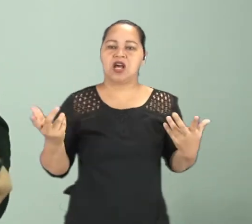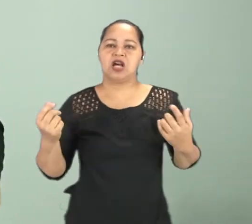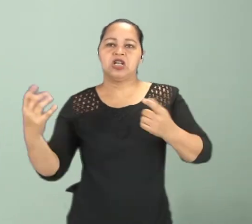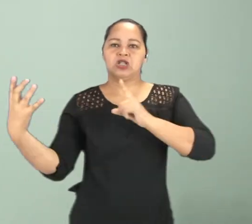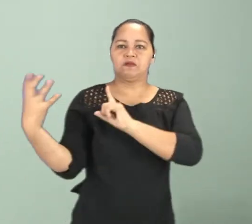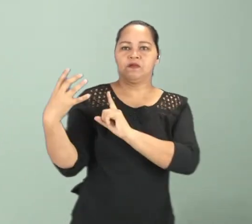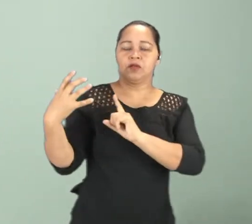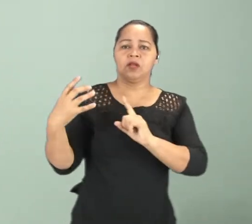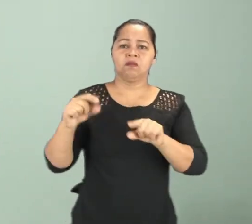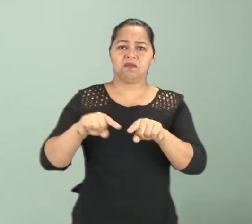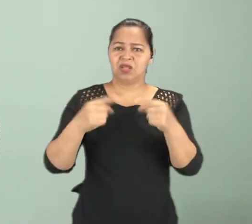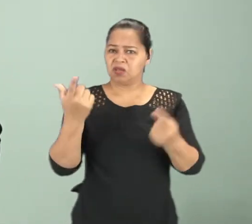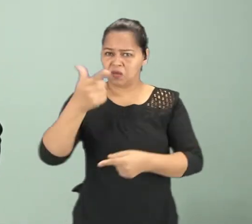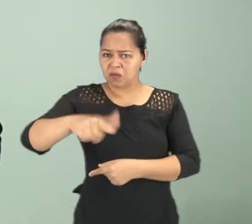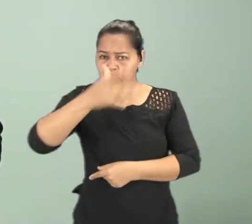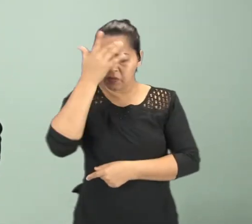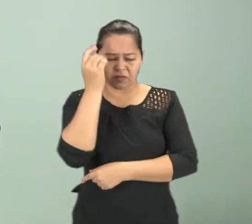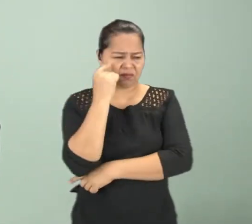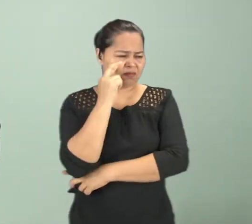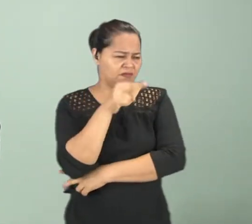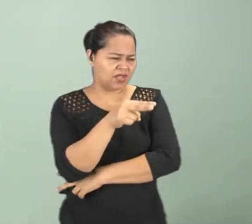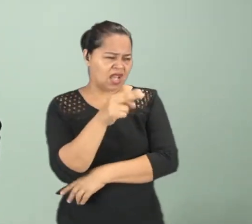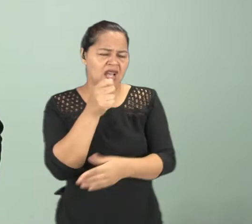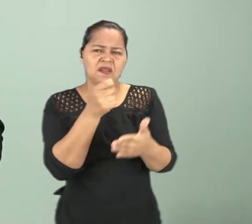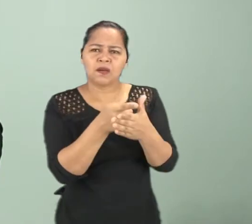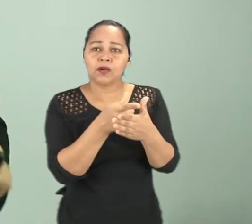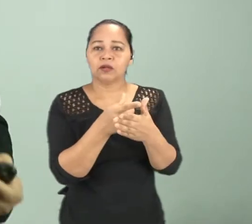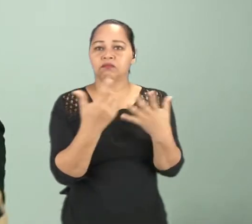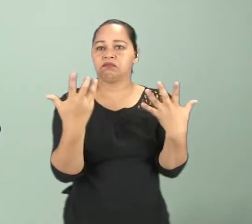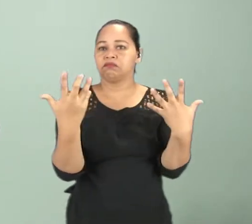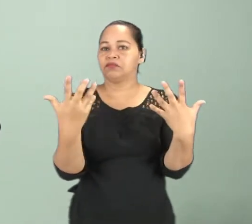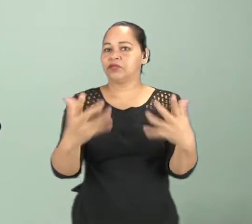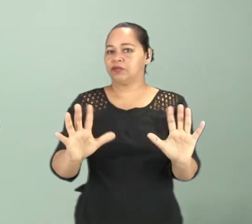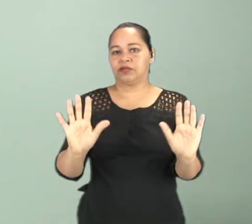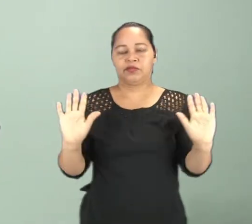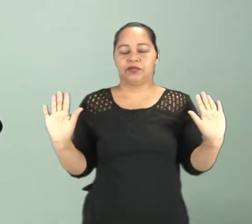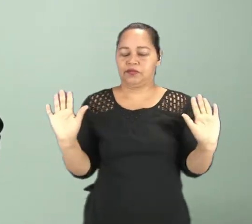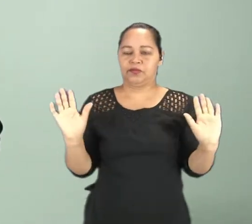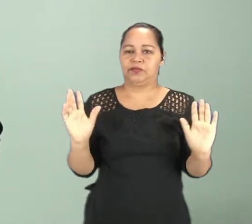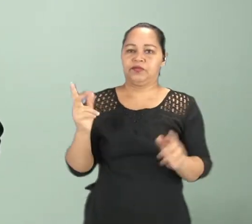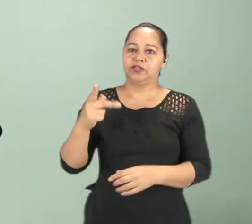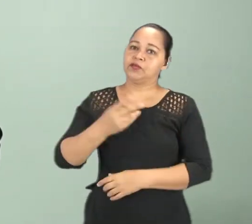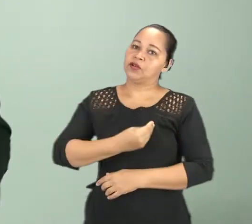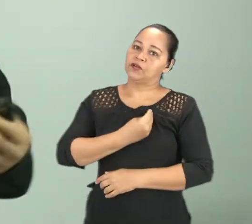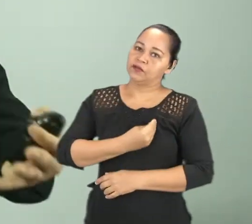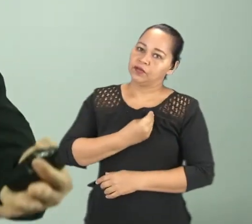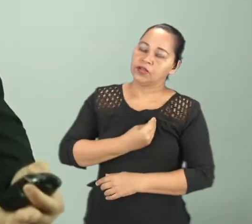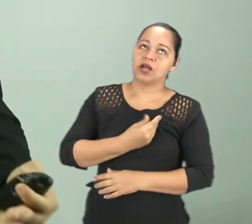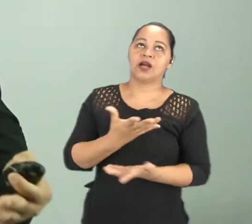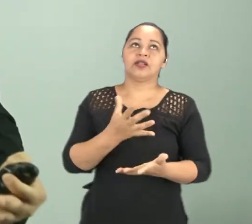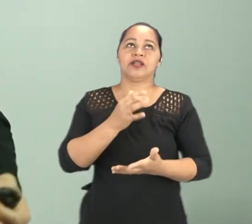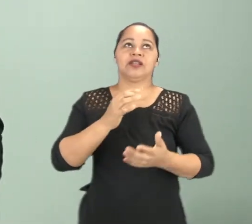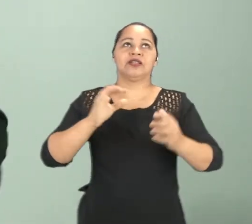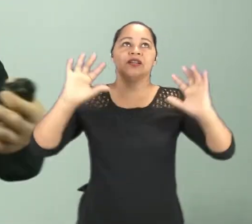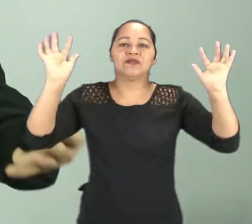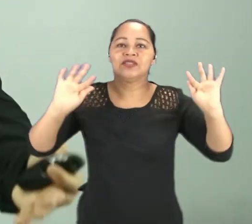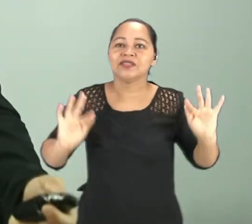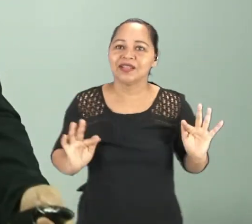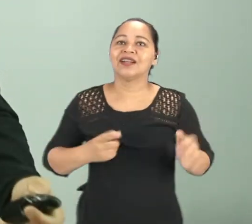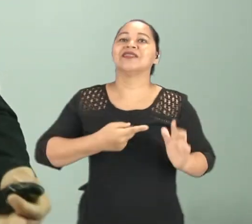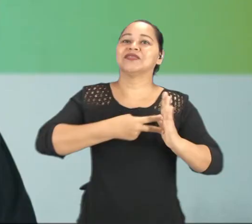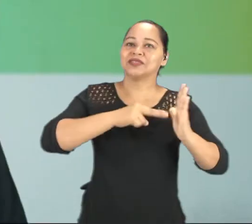importam muito com isso. Buscam, na verdade, um sentido maior para suas vidas, né? no sentido de felicidade, de